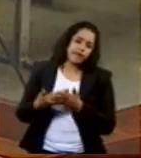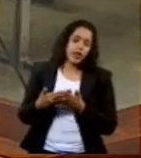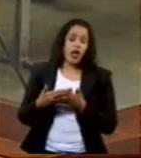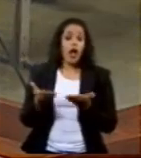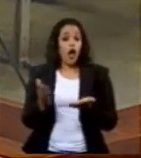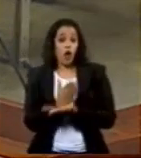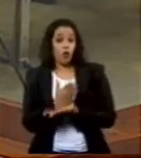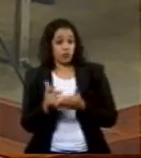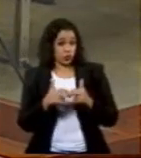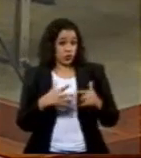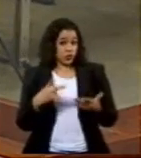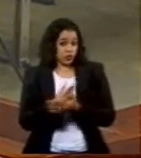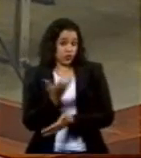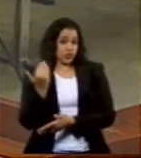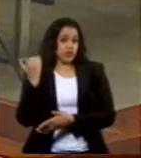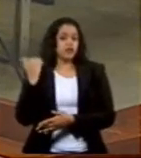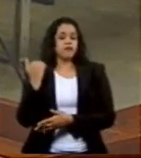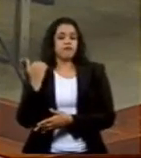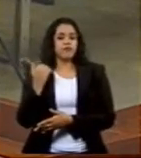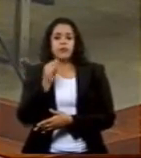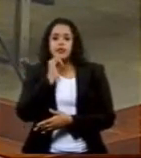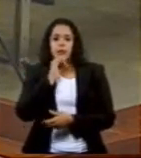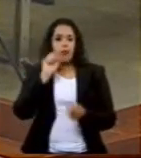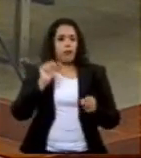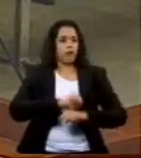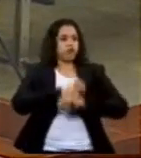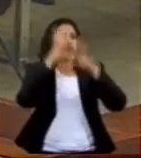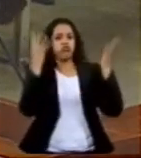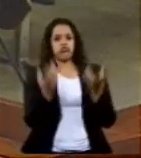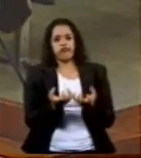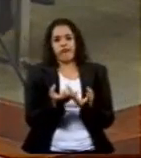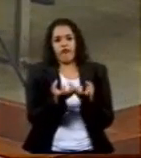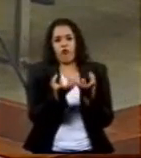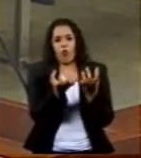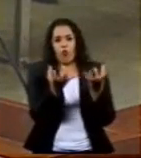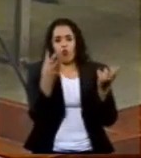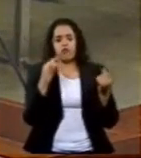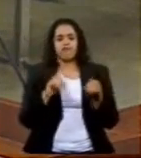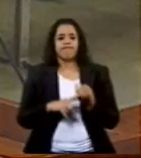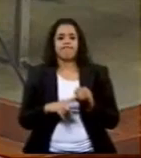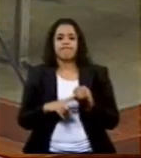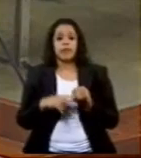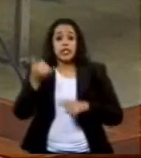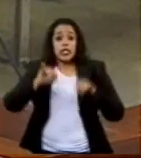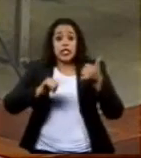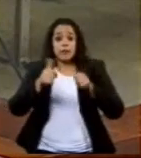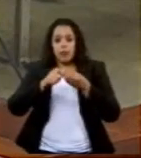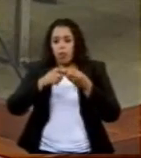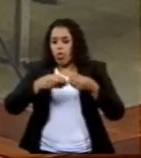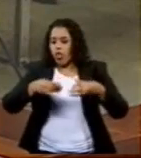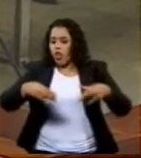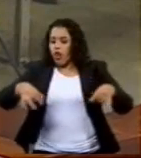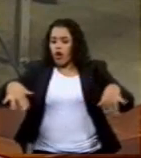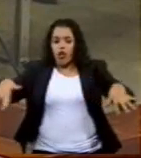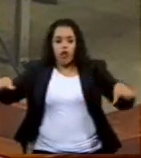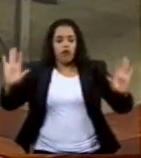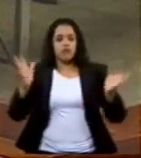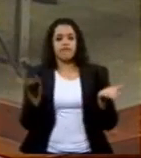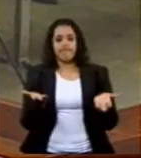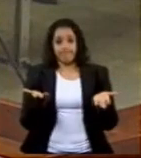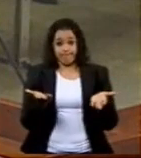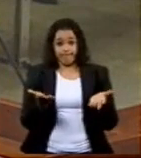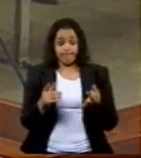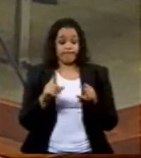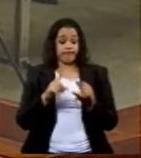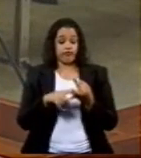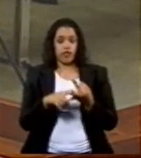pela minha colega, que dizem respeito a explosões, a vazamentos de substâncias químicas nos portos. E aqui cito dois ocorridos não há muito